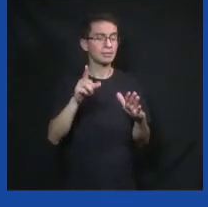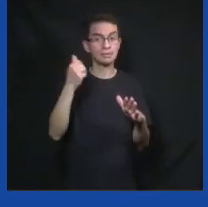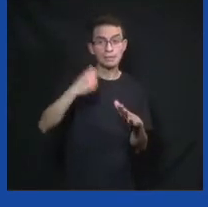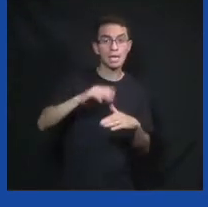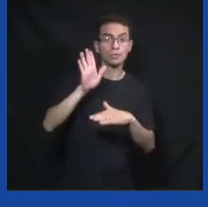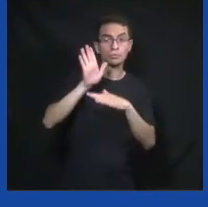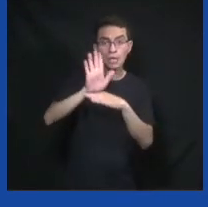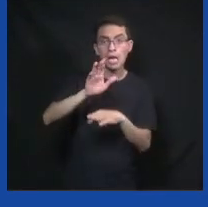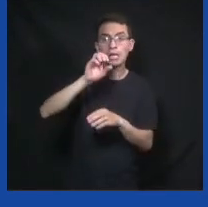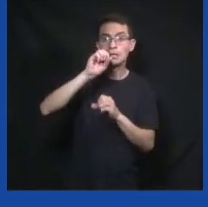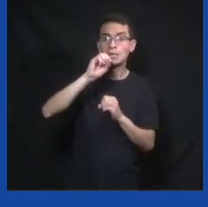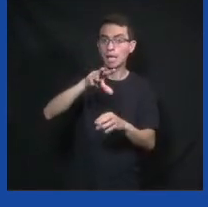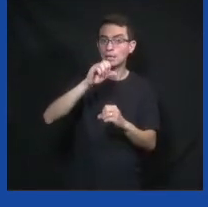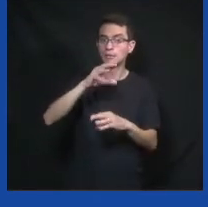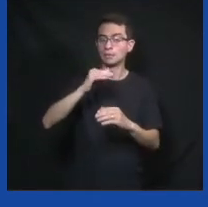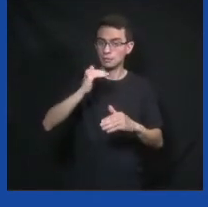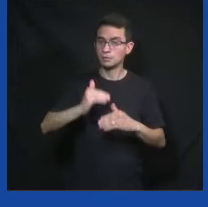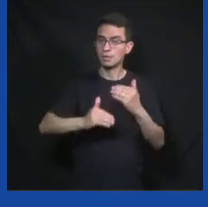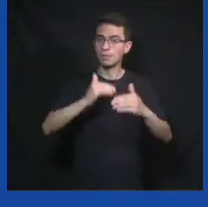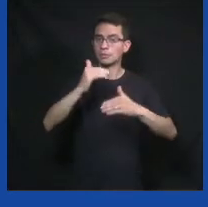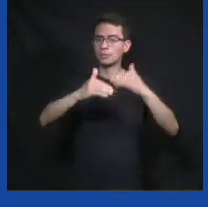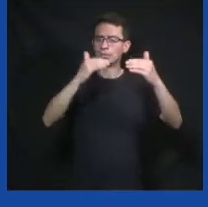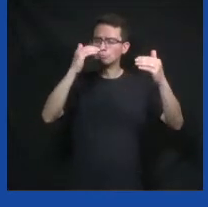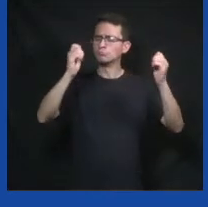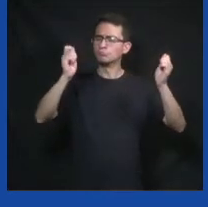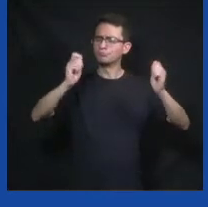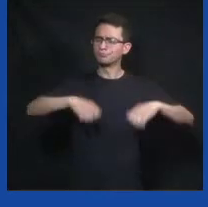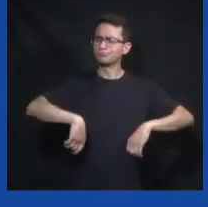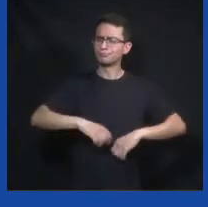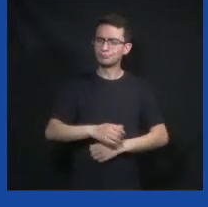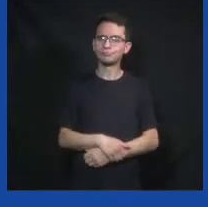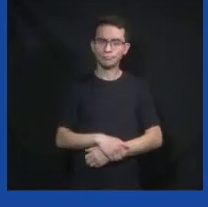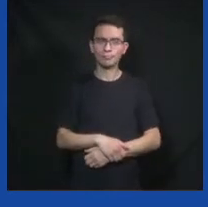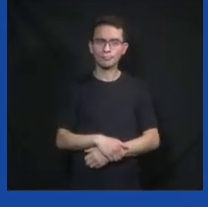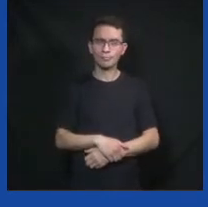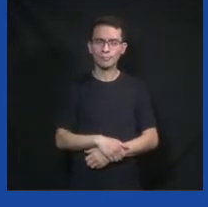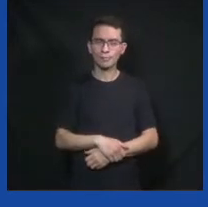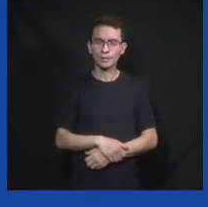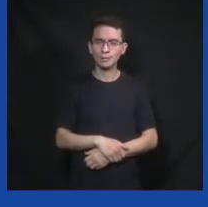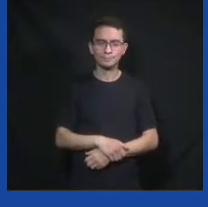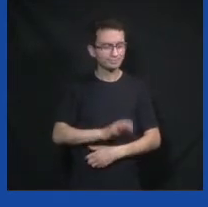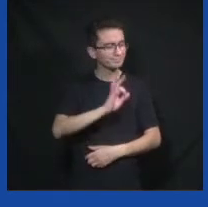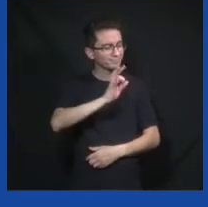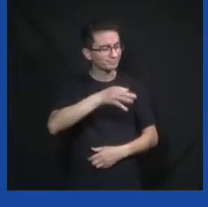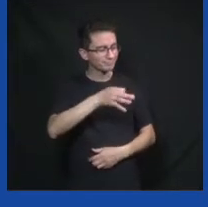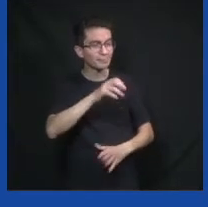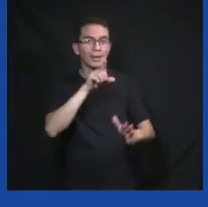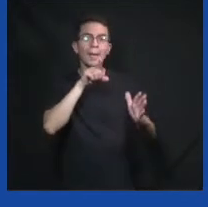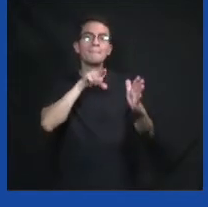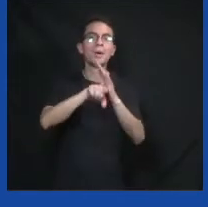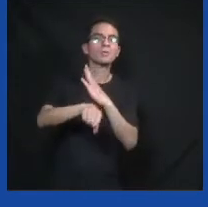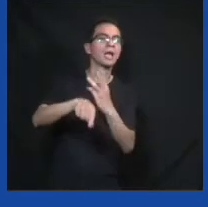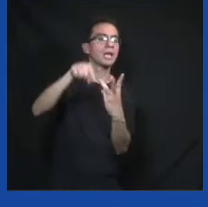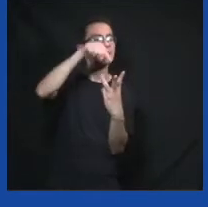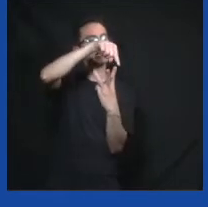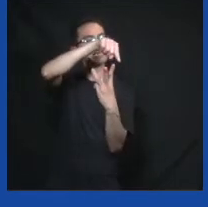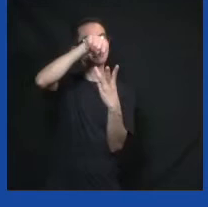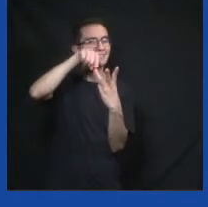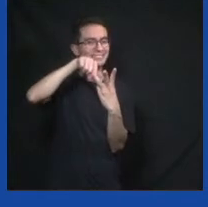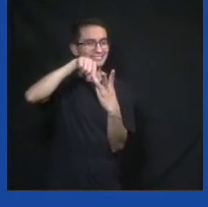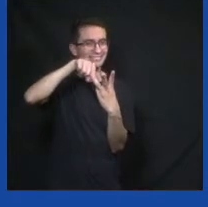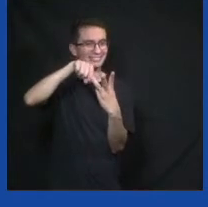desenvolvimento mesmo nessa seara. Olha, tem uma perguntinha para os três. Eu vou começar a fazer perguntas que são comuns, porque a gente